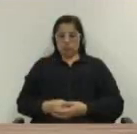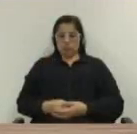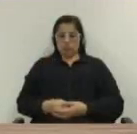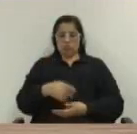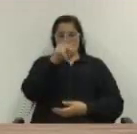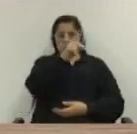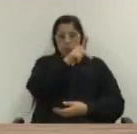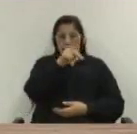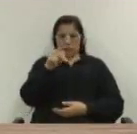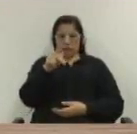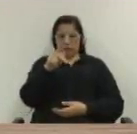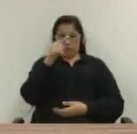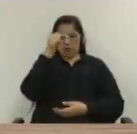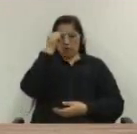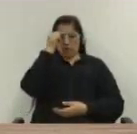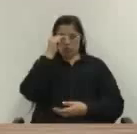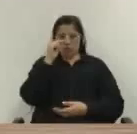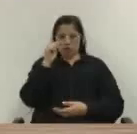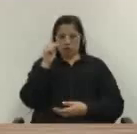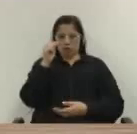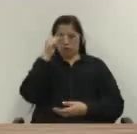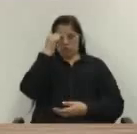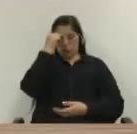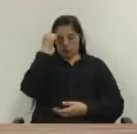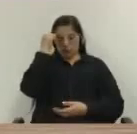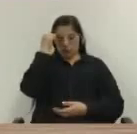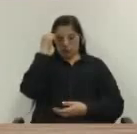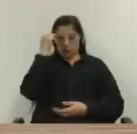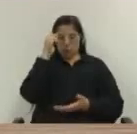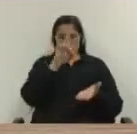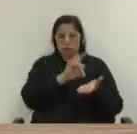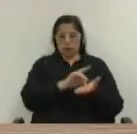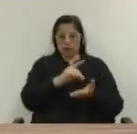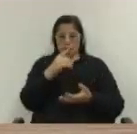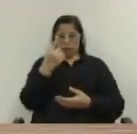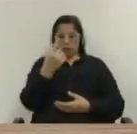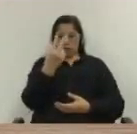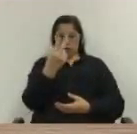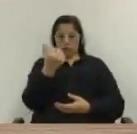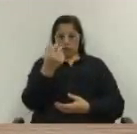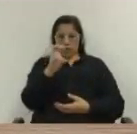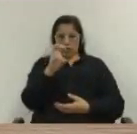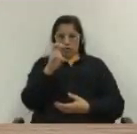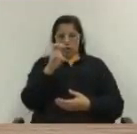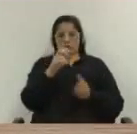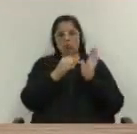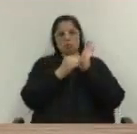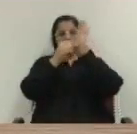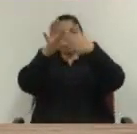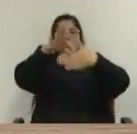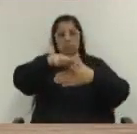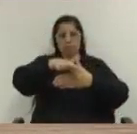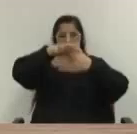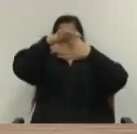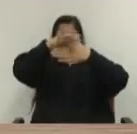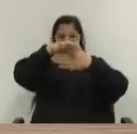Câmara Municipal de Limeira. Ofício 1205/15, assunto: indicação de liderança do governo. Senhor